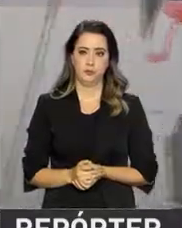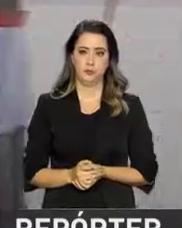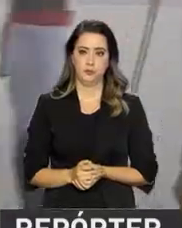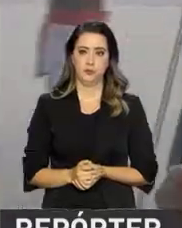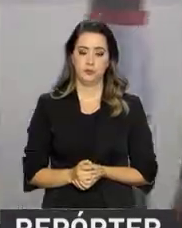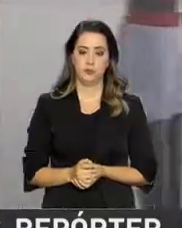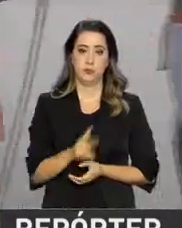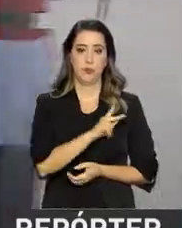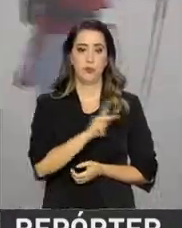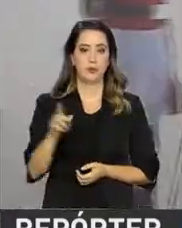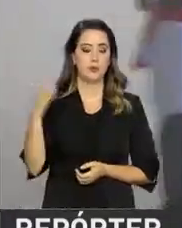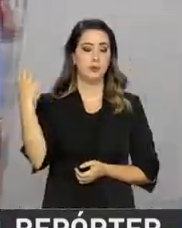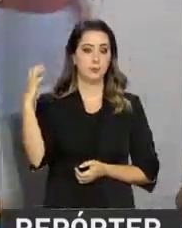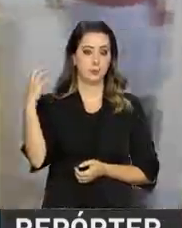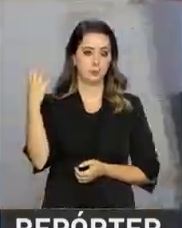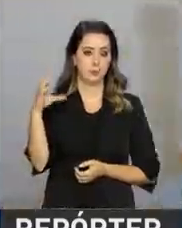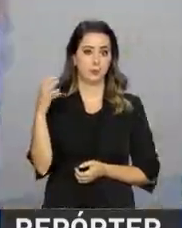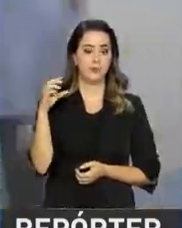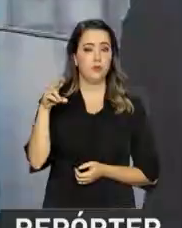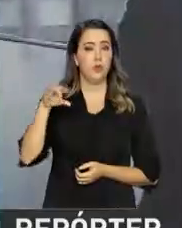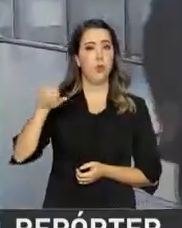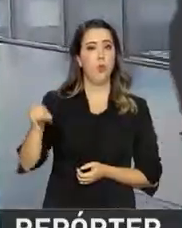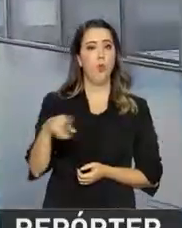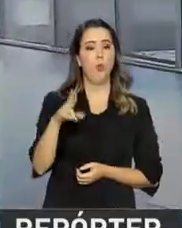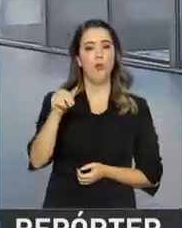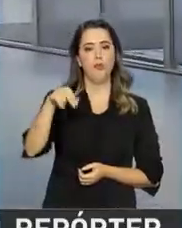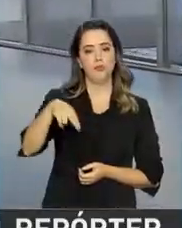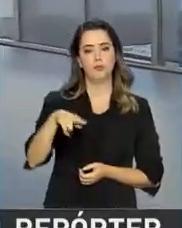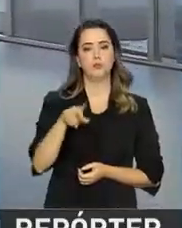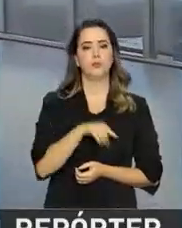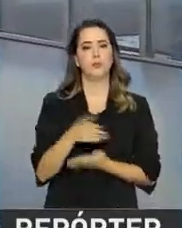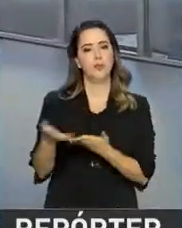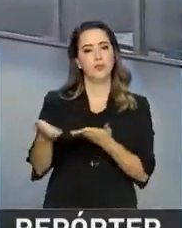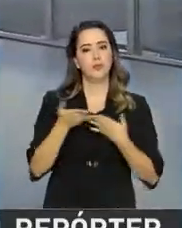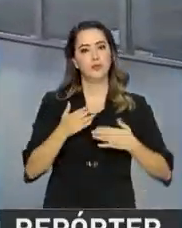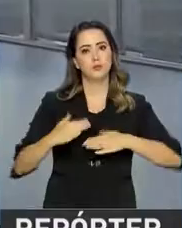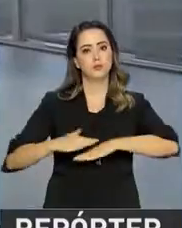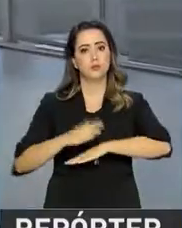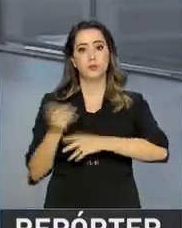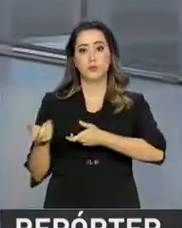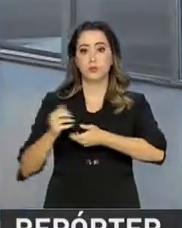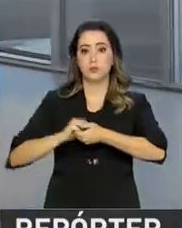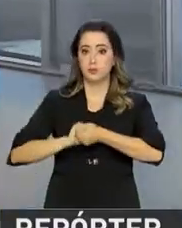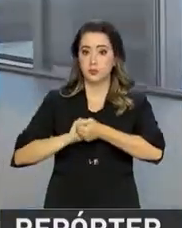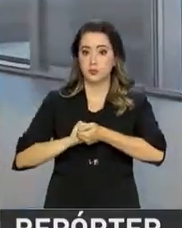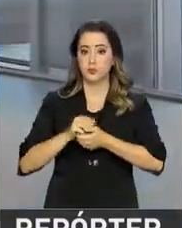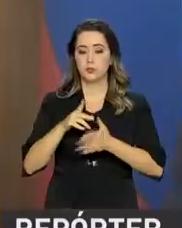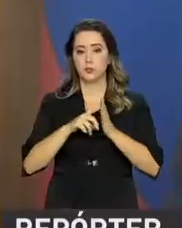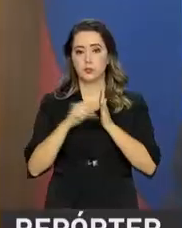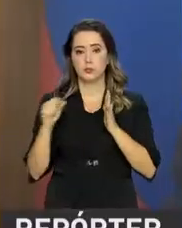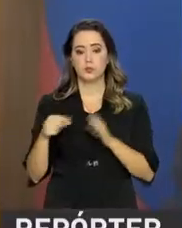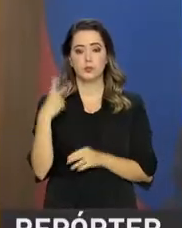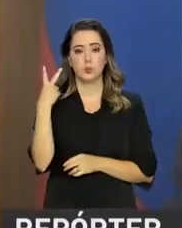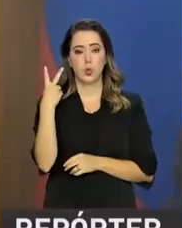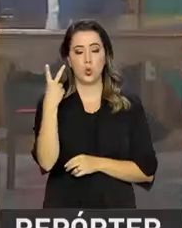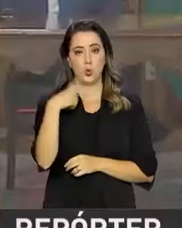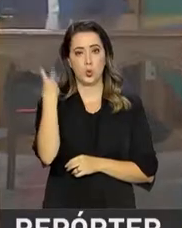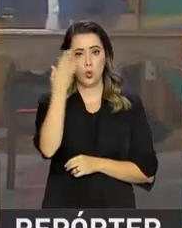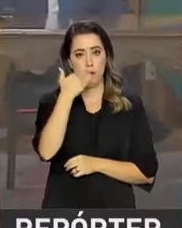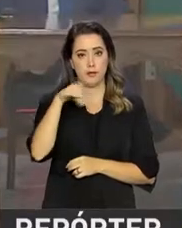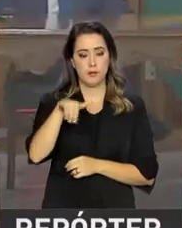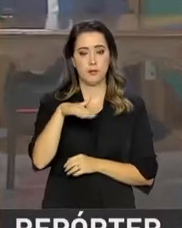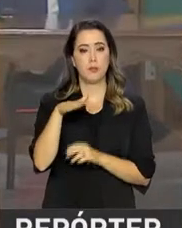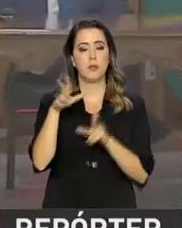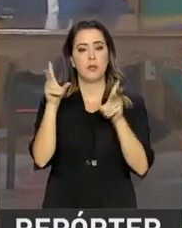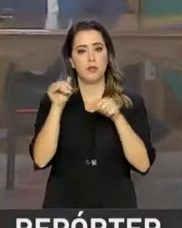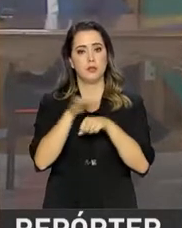O presidente colombiano Juan Manuel Santos foi recebido pelo presidente Michel Temer no Palácio do Planalto. Durante cerca de 2 horas e meia, eles